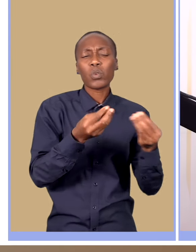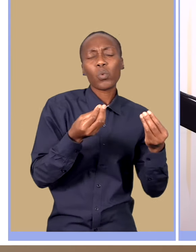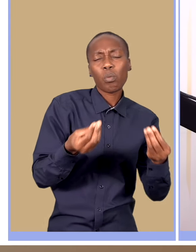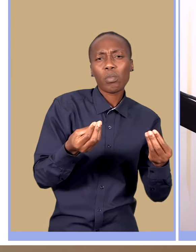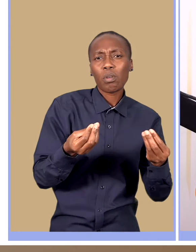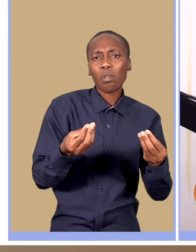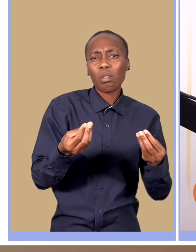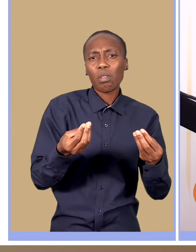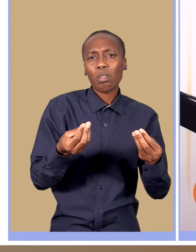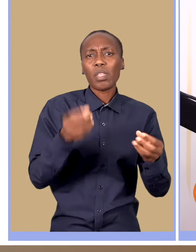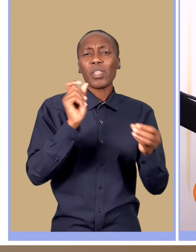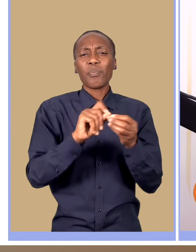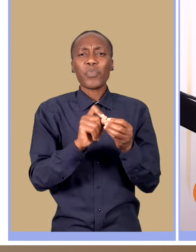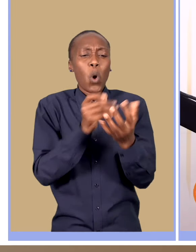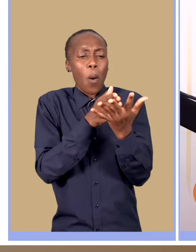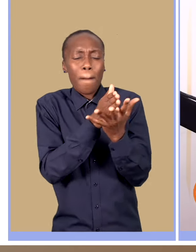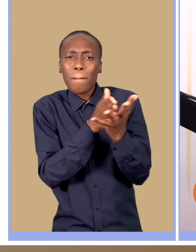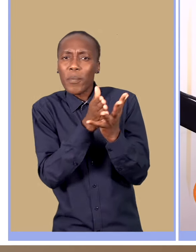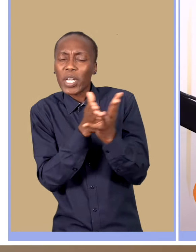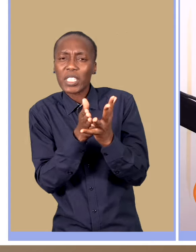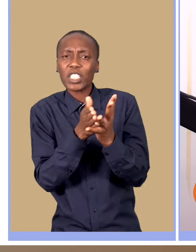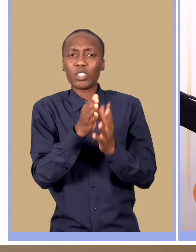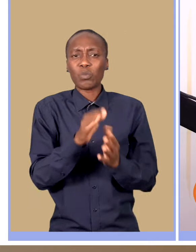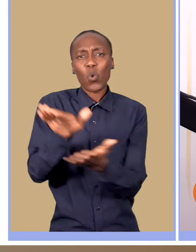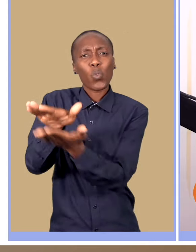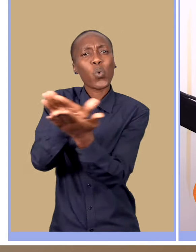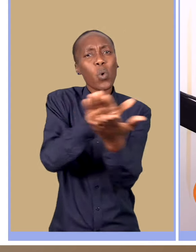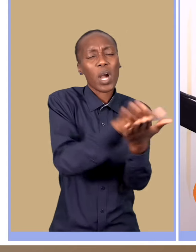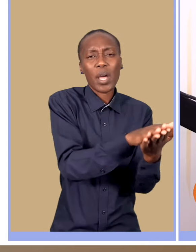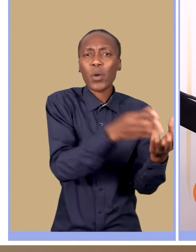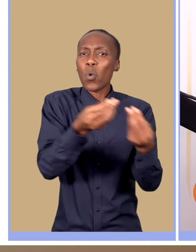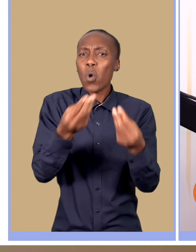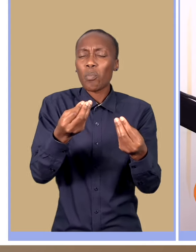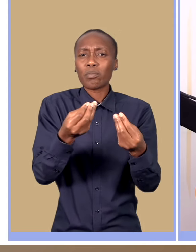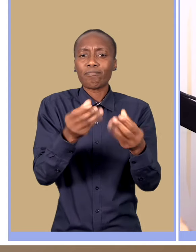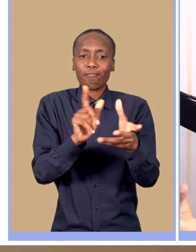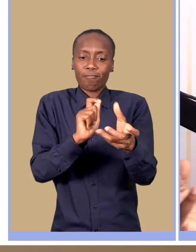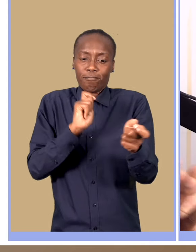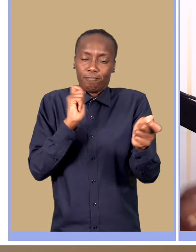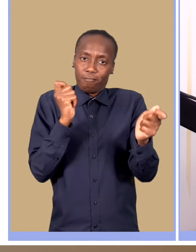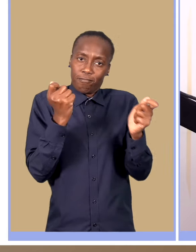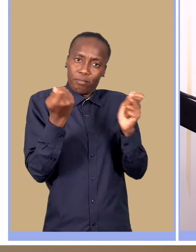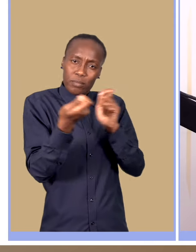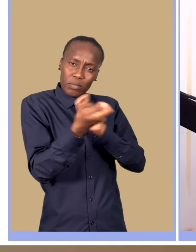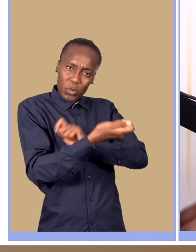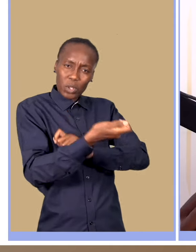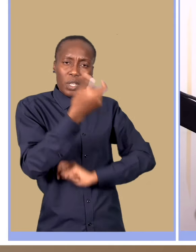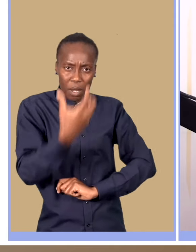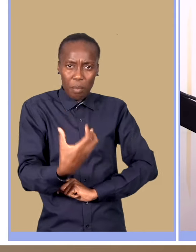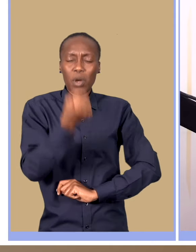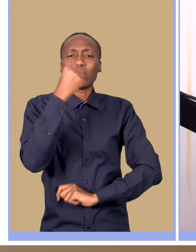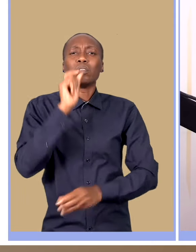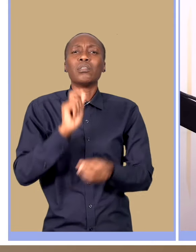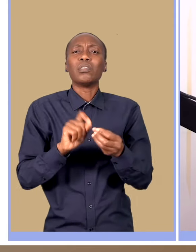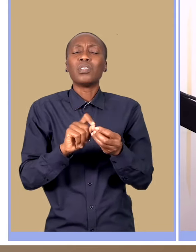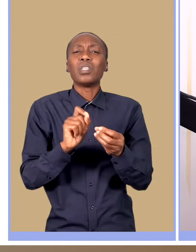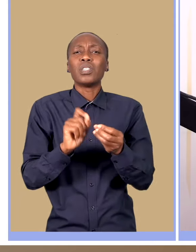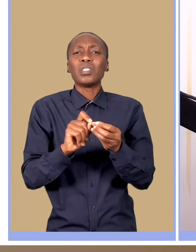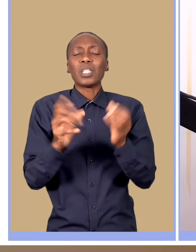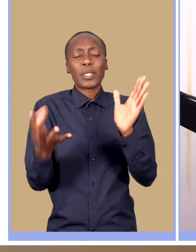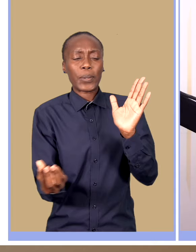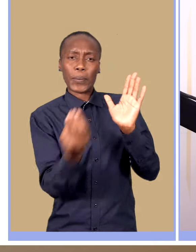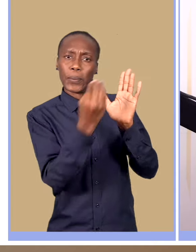certos eventos e prever até através de mecanismos locais, possa ser traduzido, não é? E